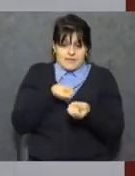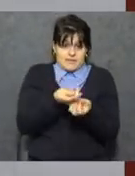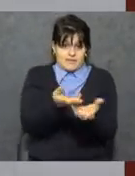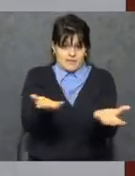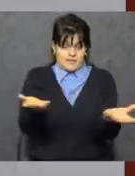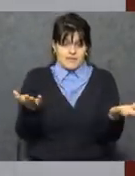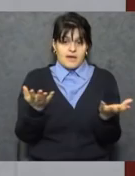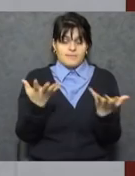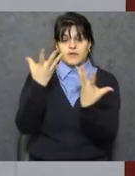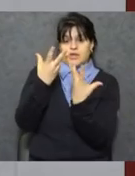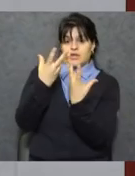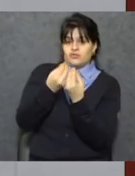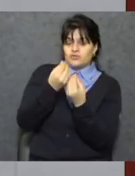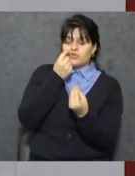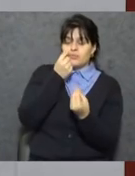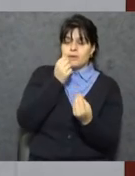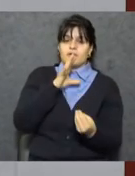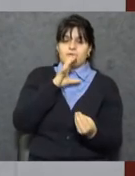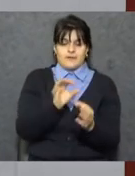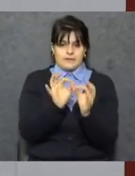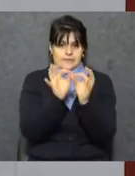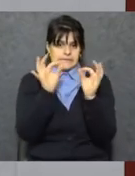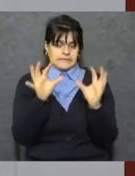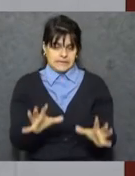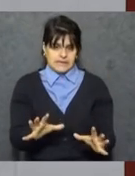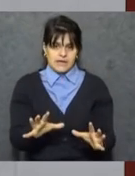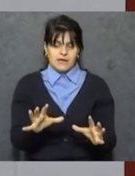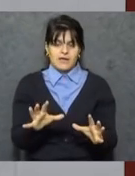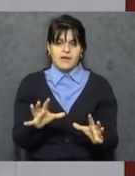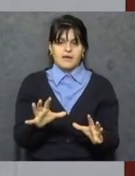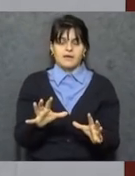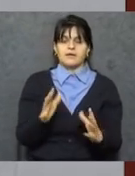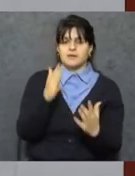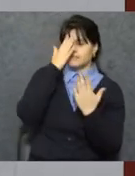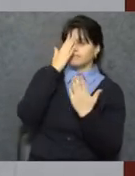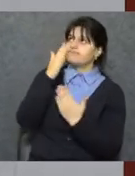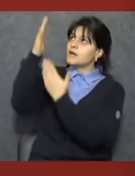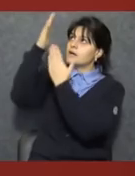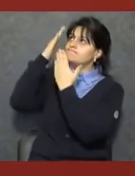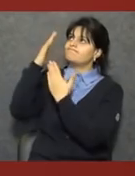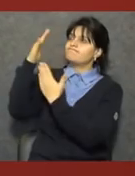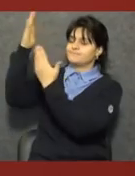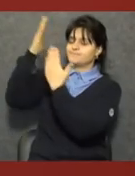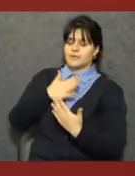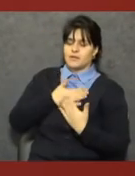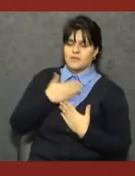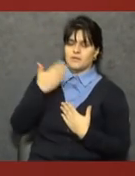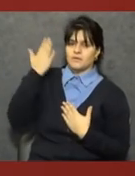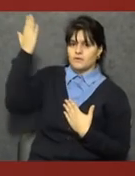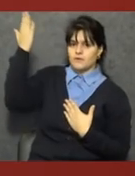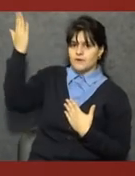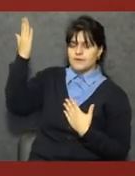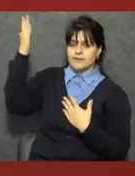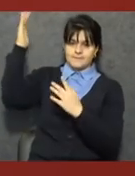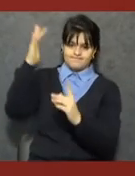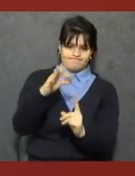procede do Pai e do Filho, e com o Pai e o Filho é adorado e glorificado, Ele que falou pelos